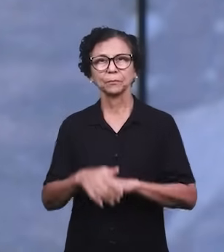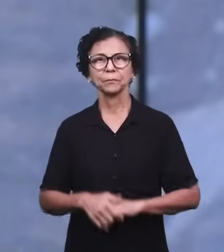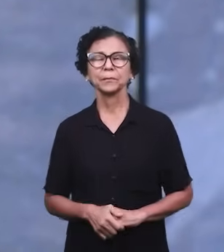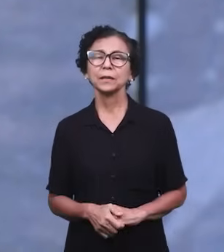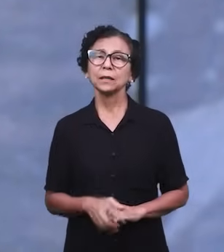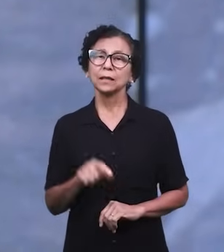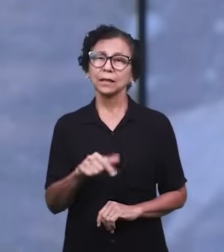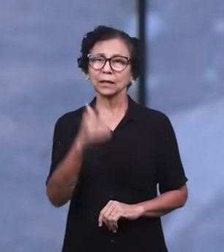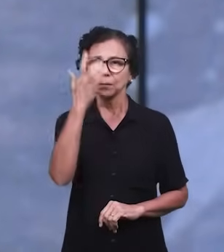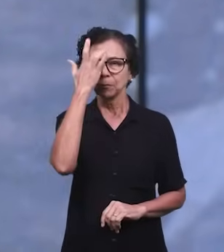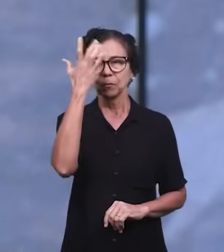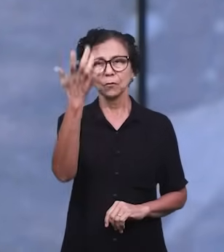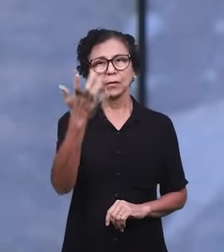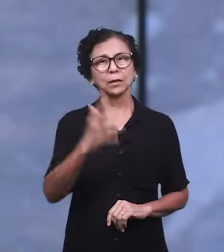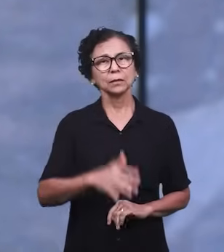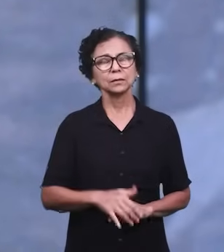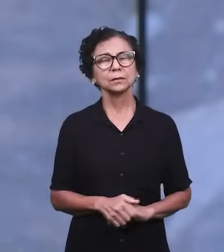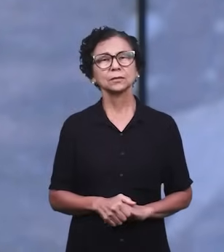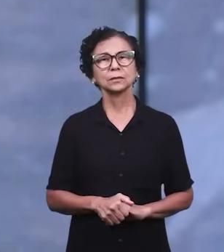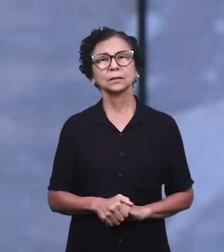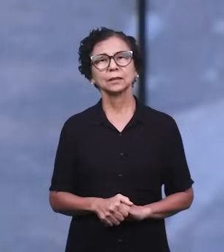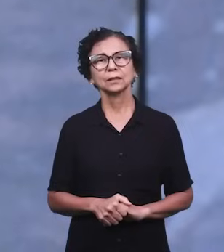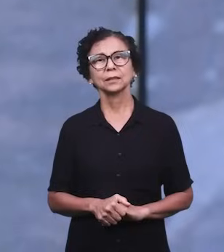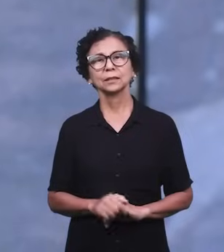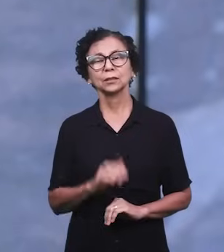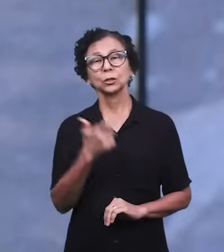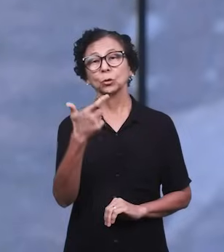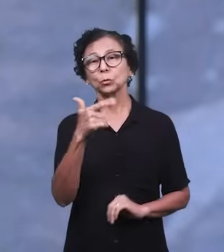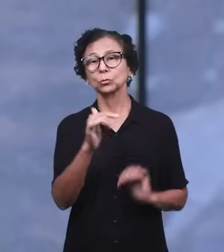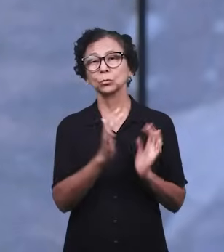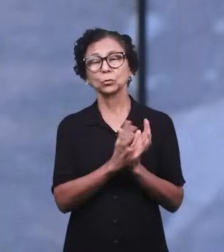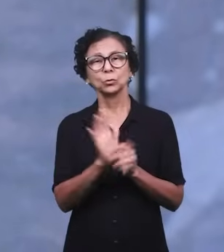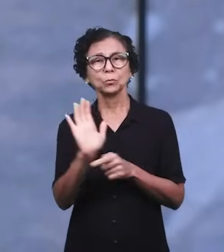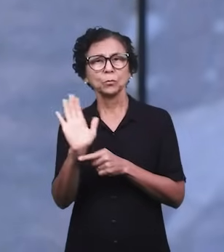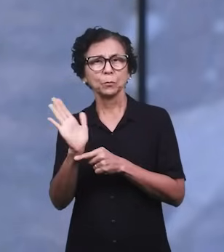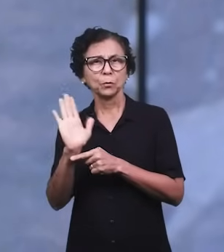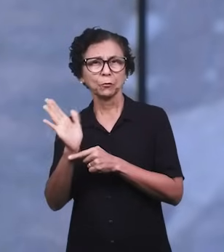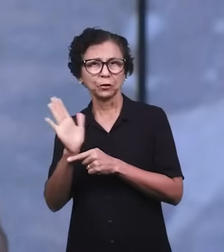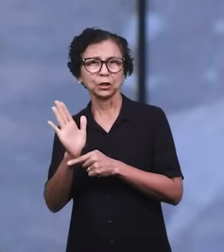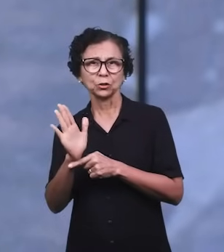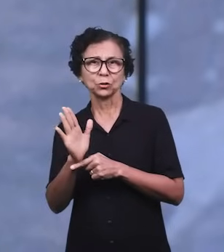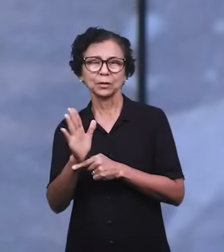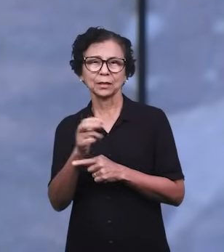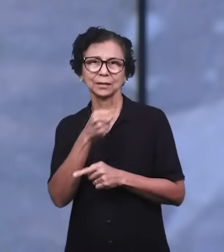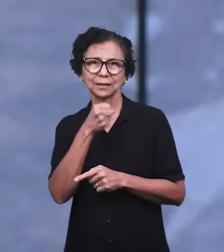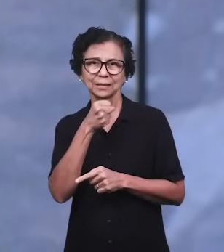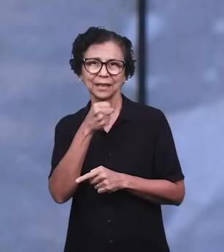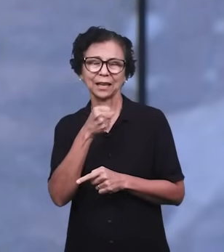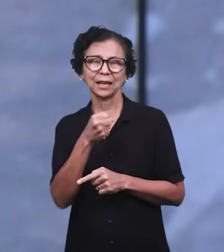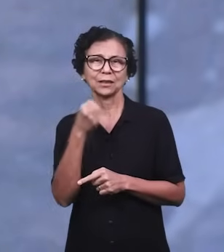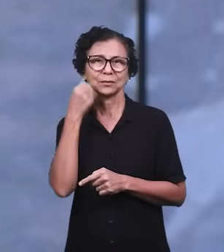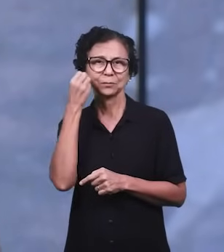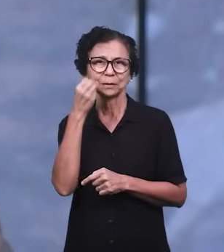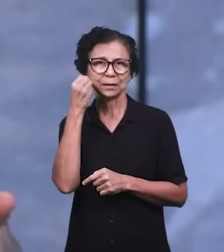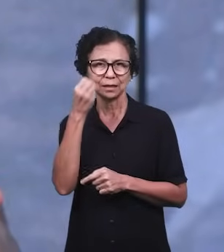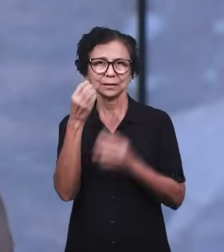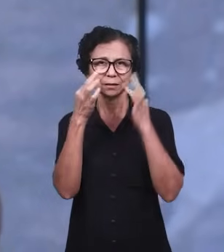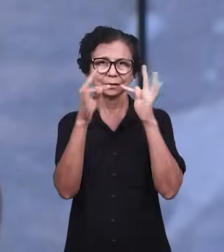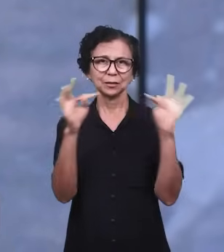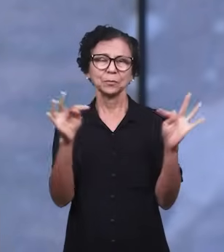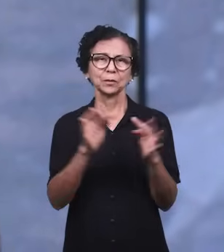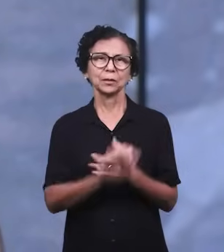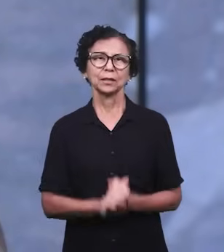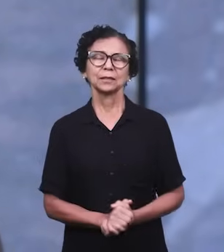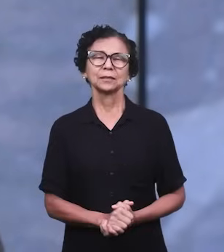gente tenta trazer os jovens de fora através do Fala Jovem, mas se houver a possibilidade, será uma alegria termos jovens de fora aqui do estado do Espírito